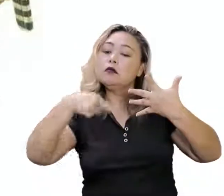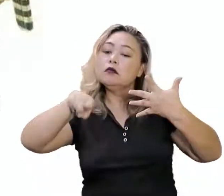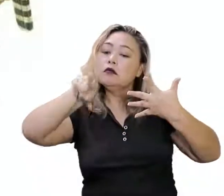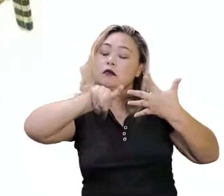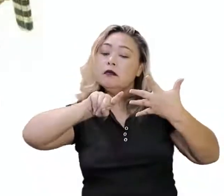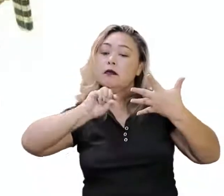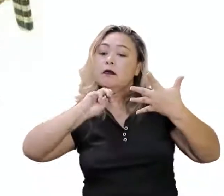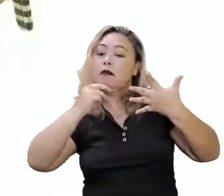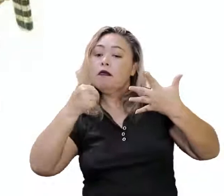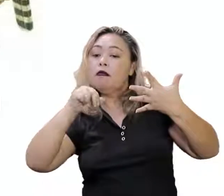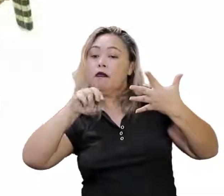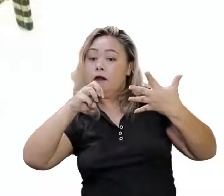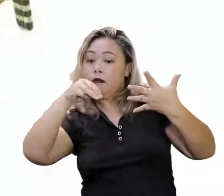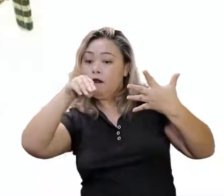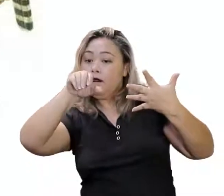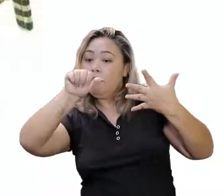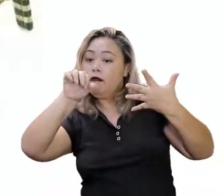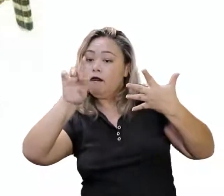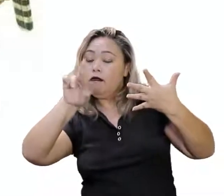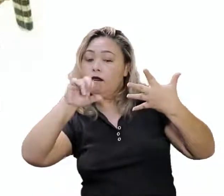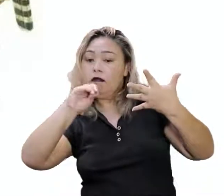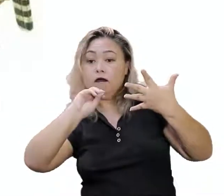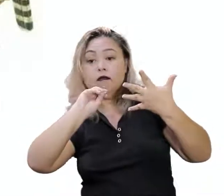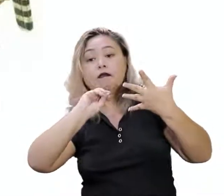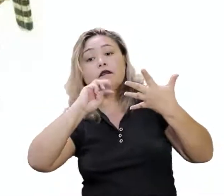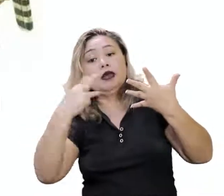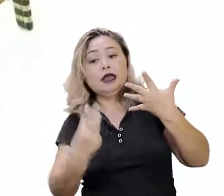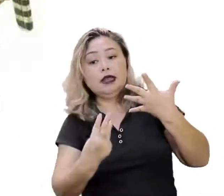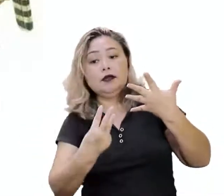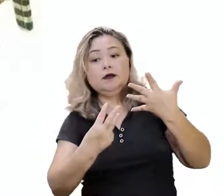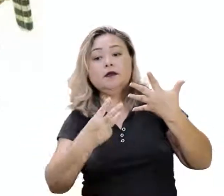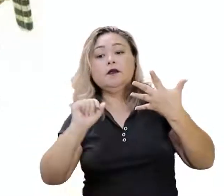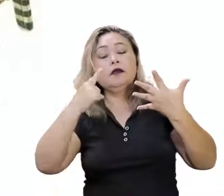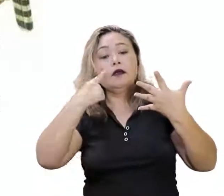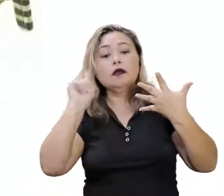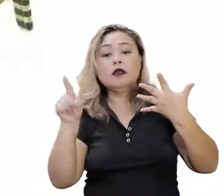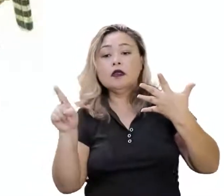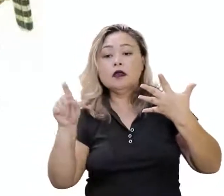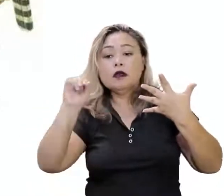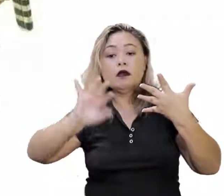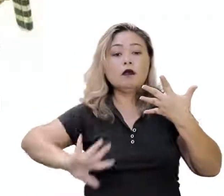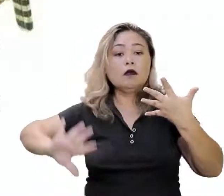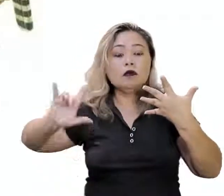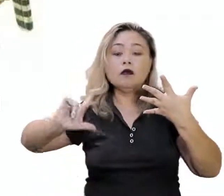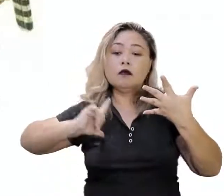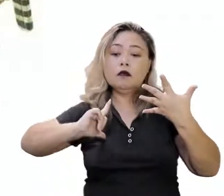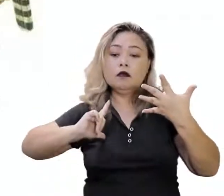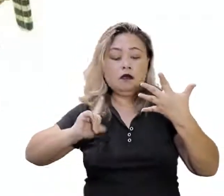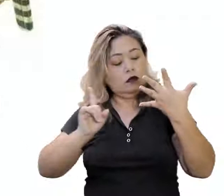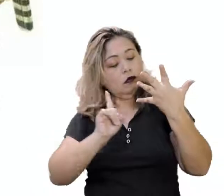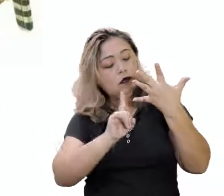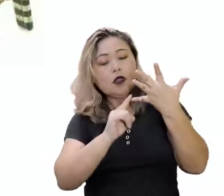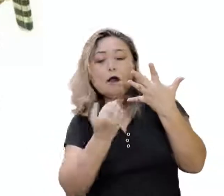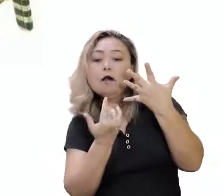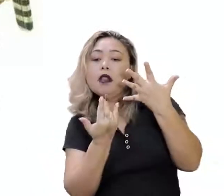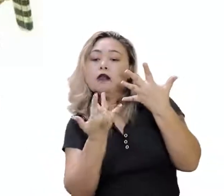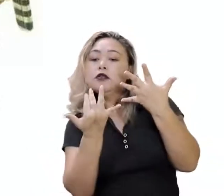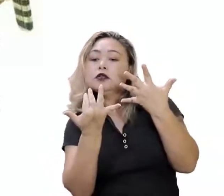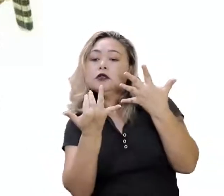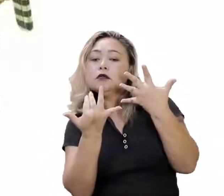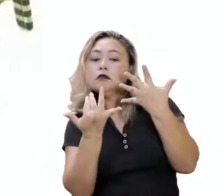fluxo de matéria também, tá bom? Nessa imagem, a gente tem ali, ó, uma